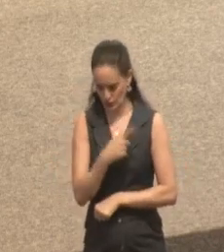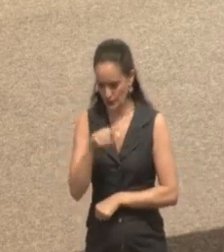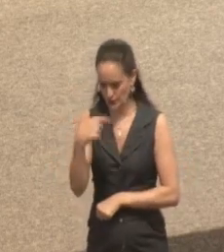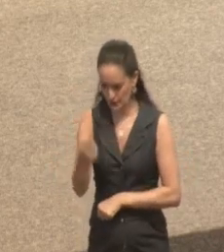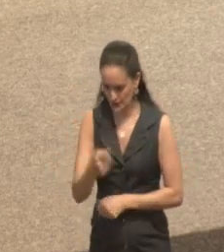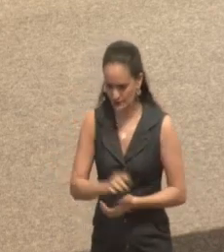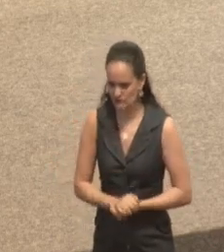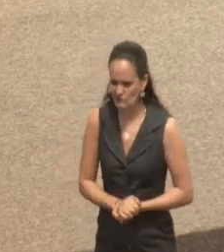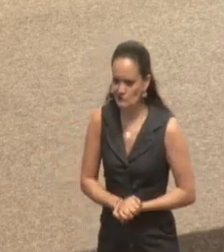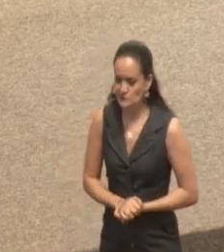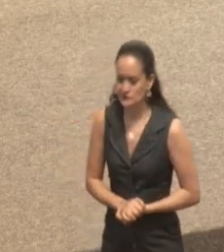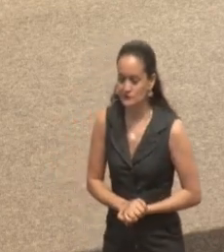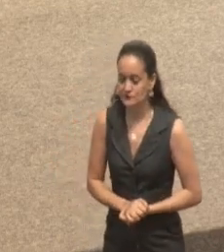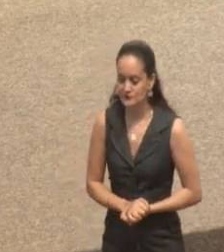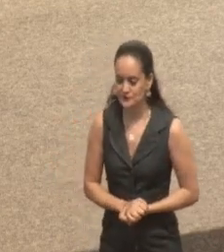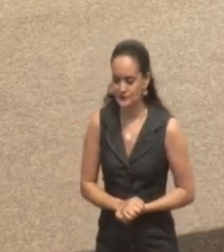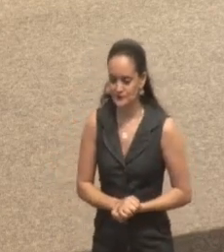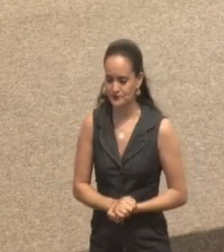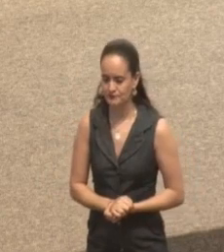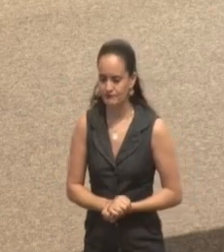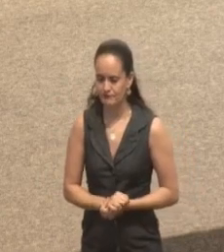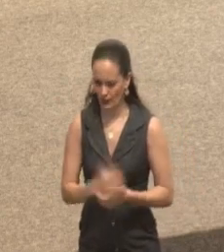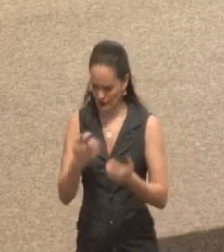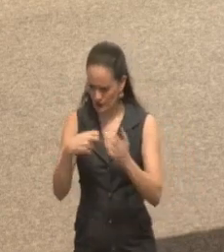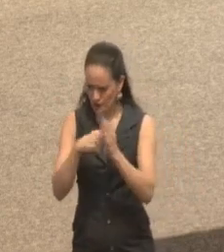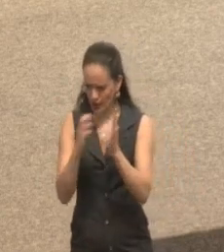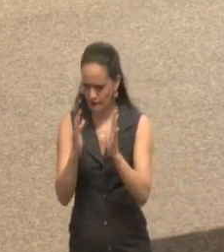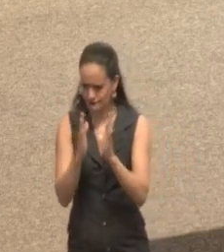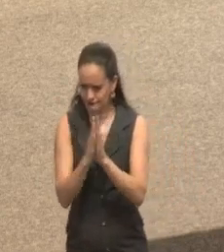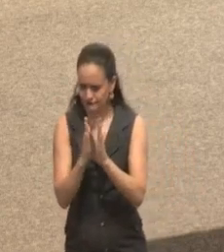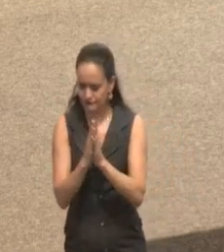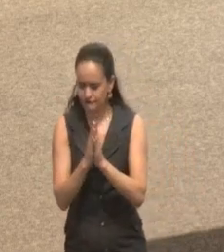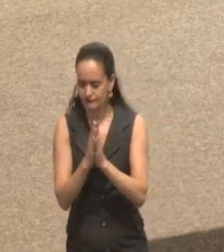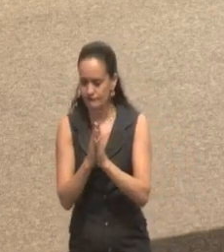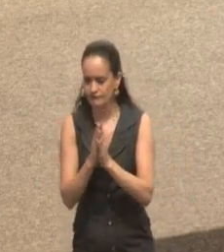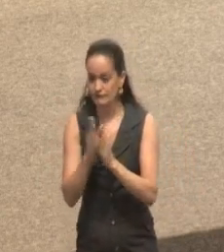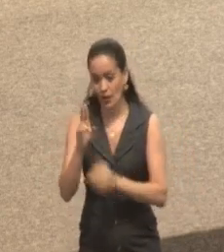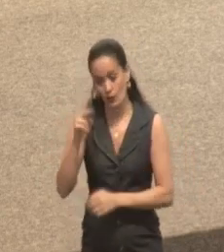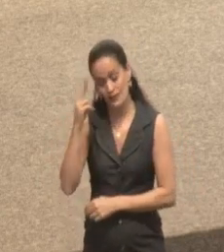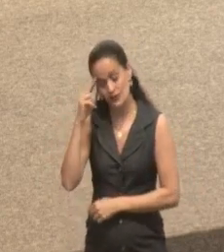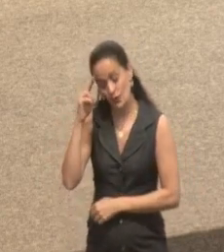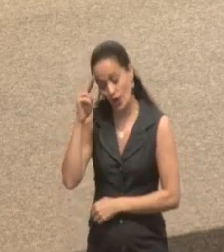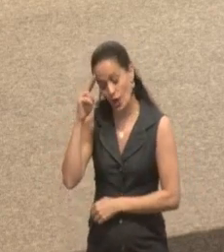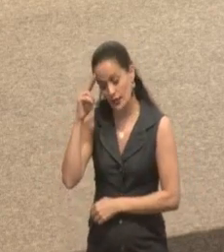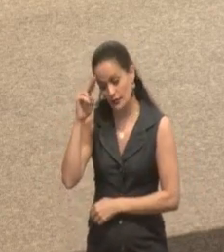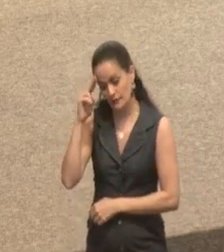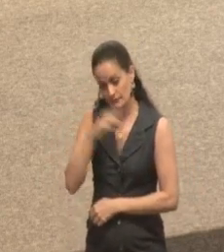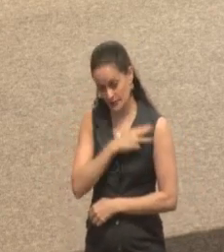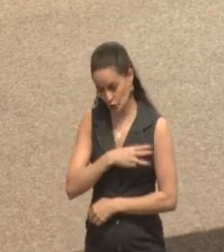orar com você neste momento. Curve a sua cabeça. É uma história missionária, irmãos.